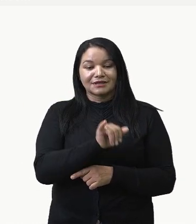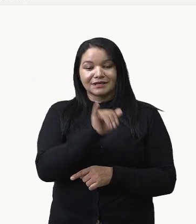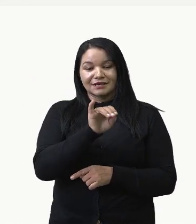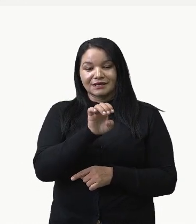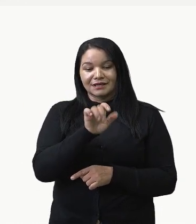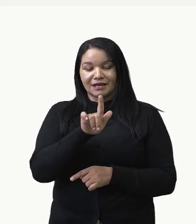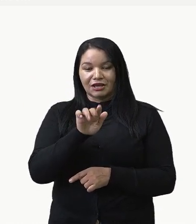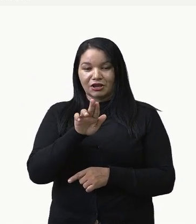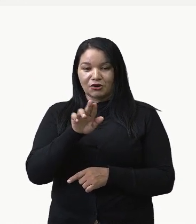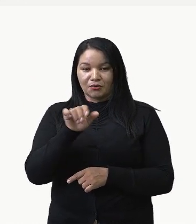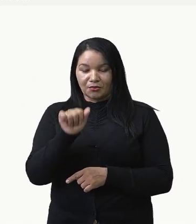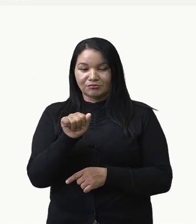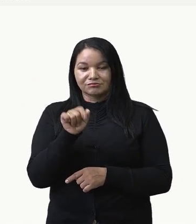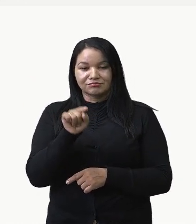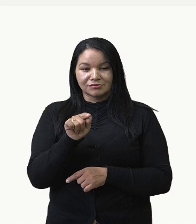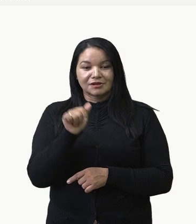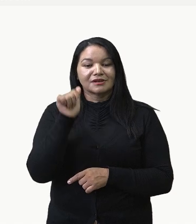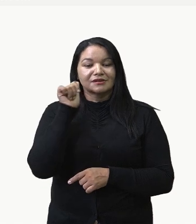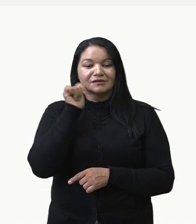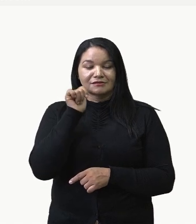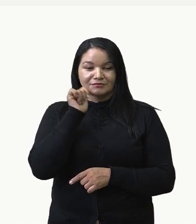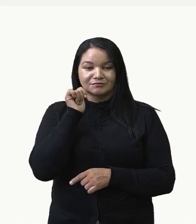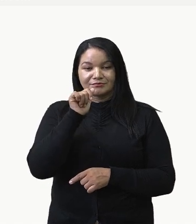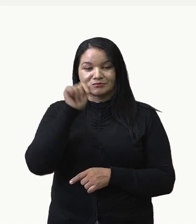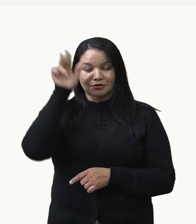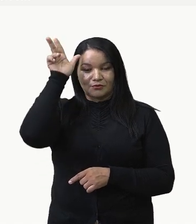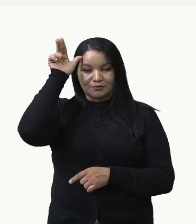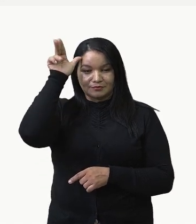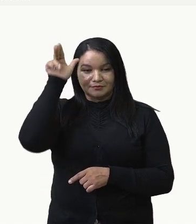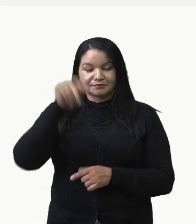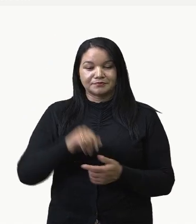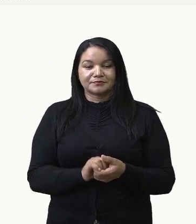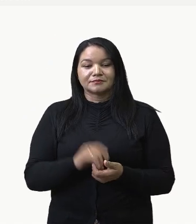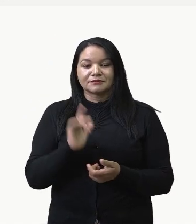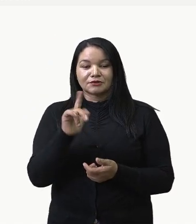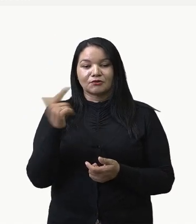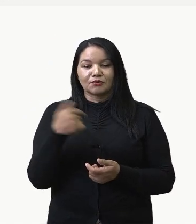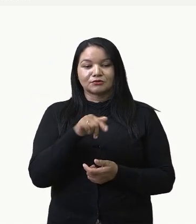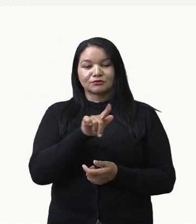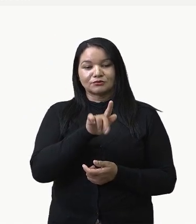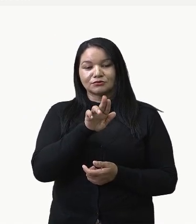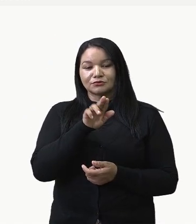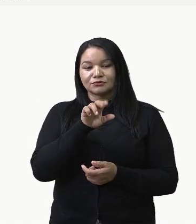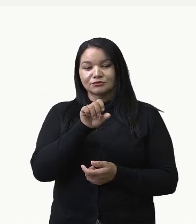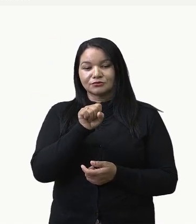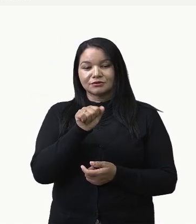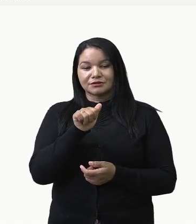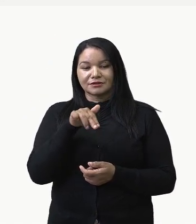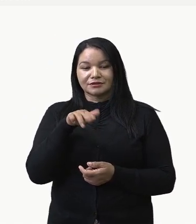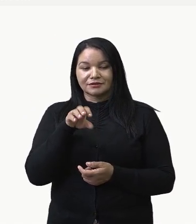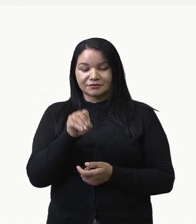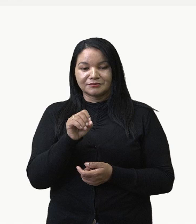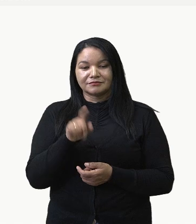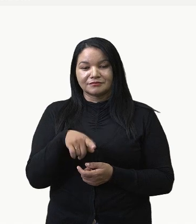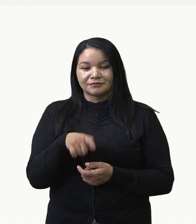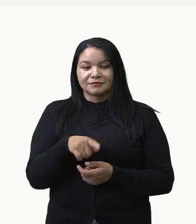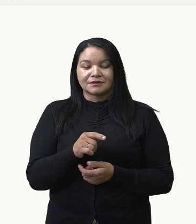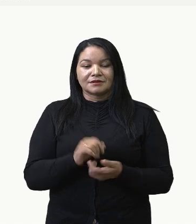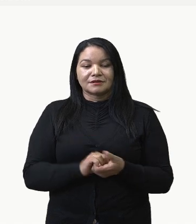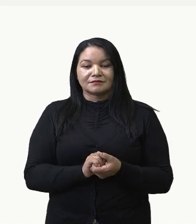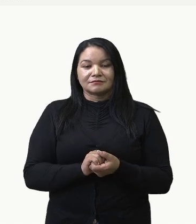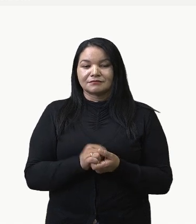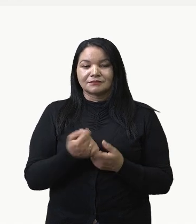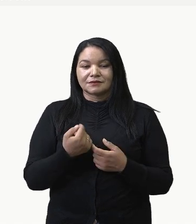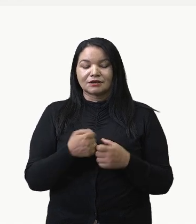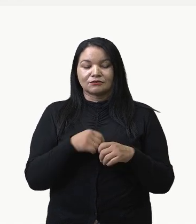deua certo é a égua gusano de seda também domesticado inclusive aqui o estado do